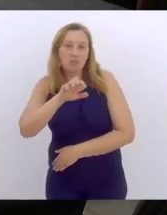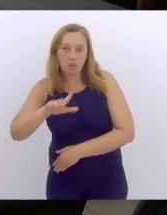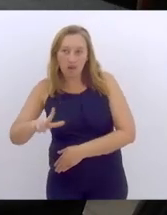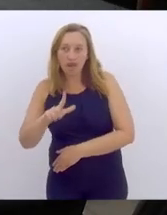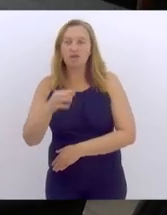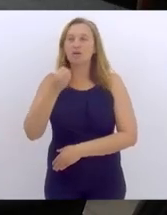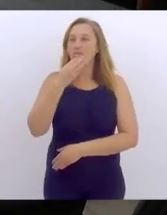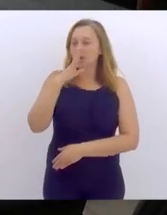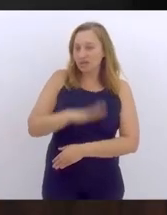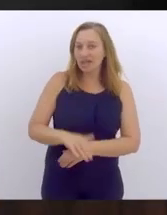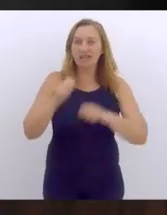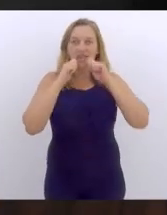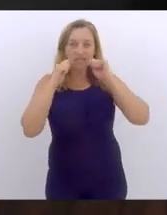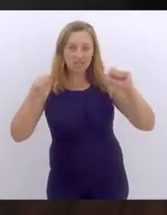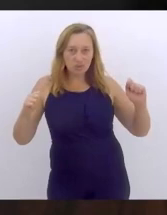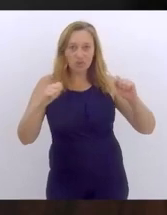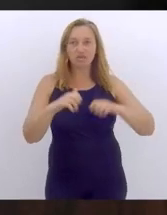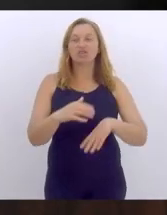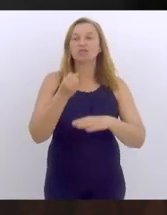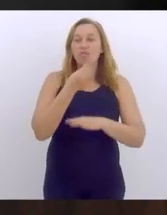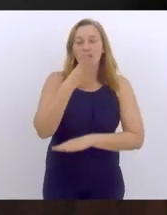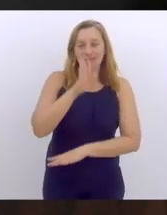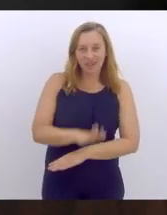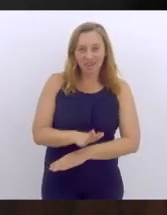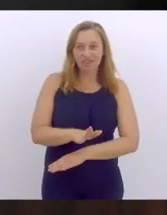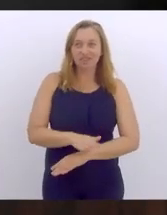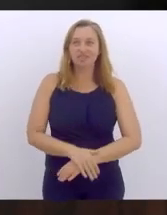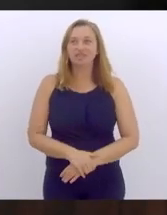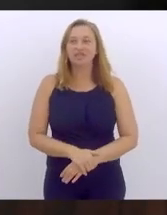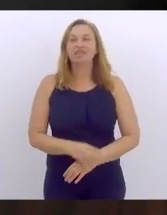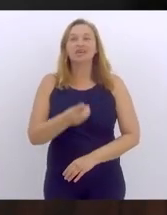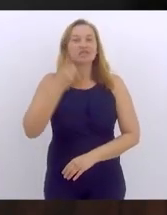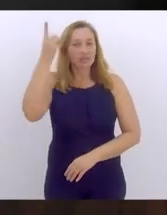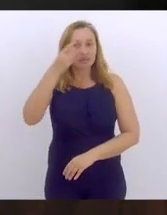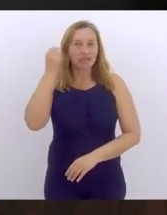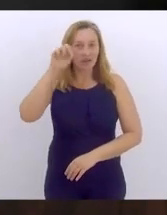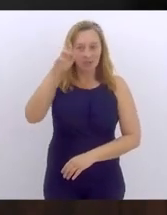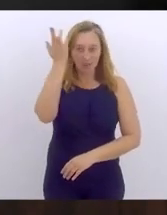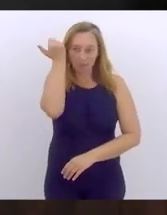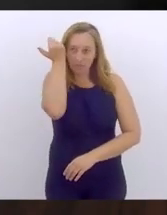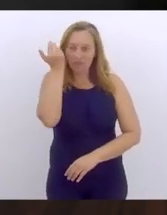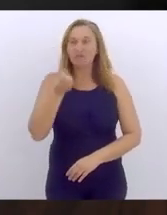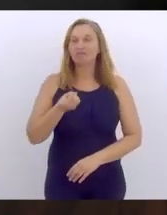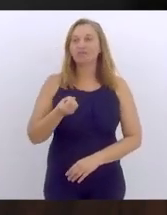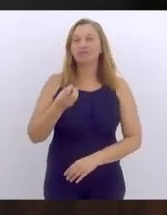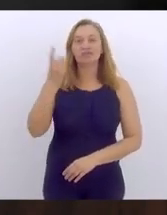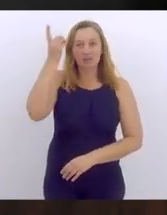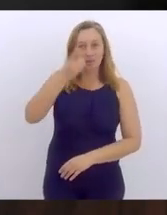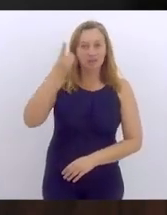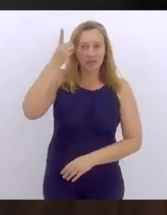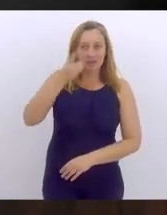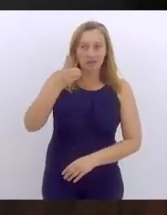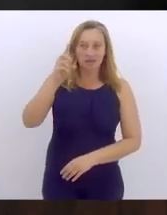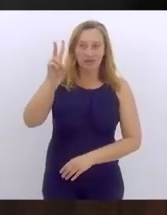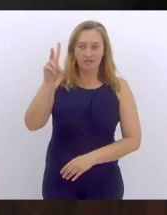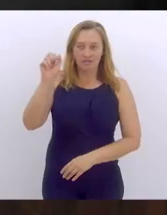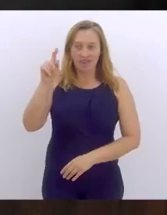Boa tarde, assessores e assessoras. Boa tarde, deputado Eliomar, deputado Vadir